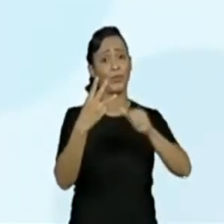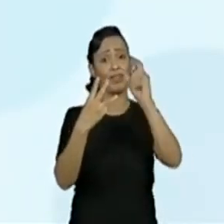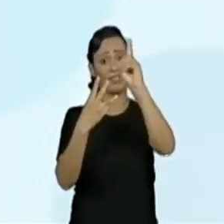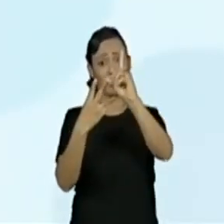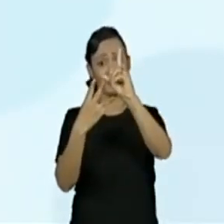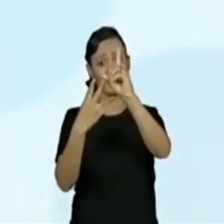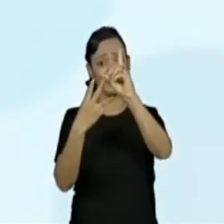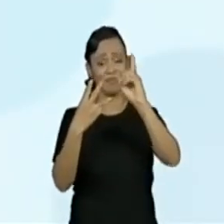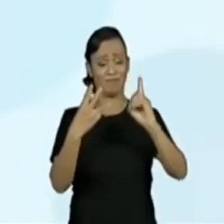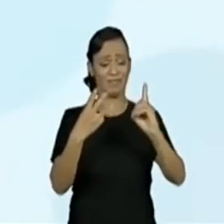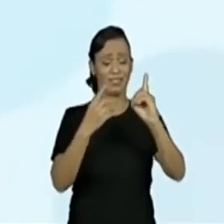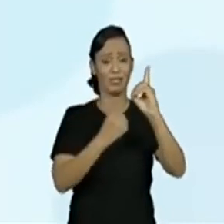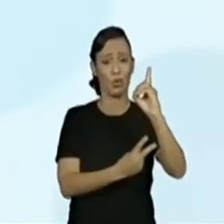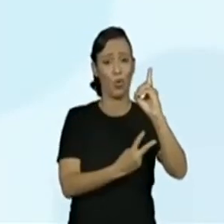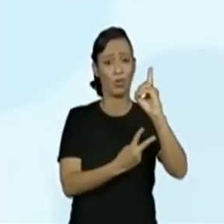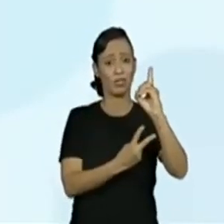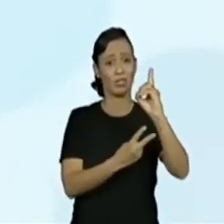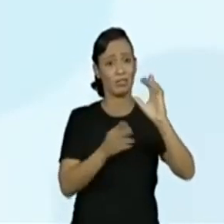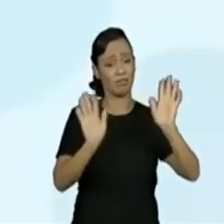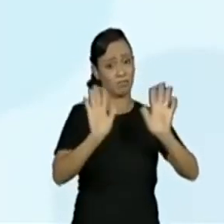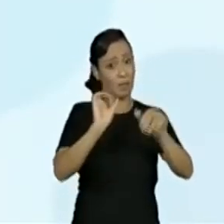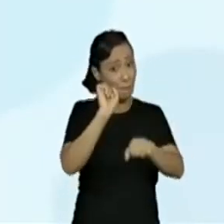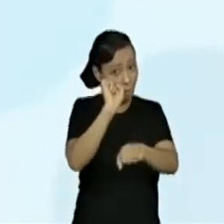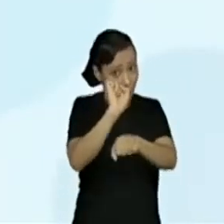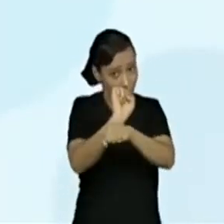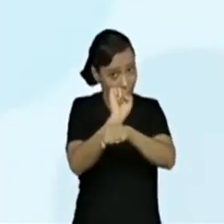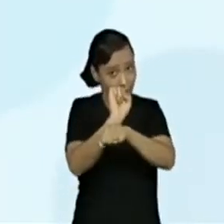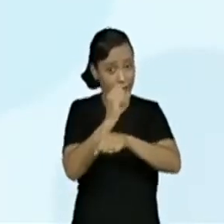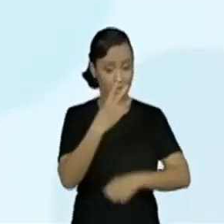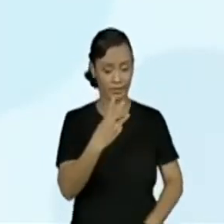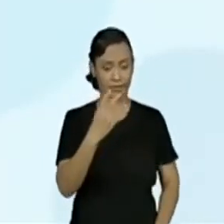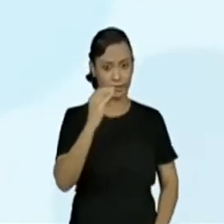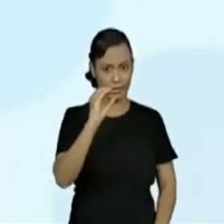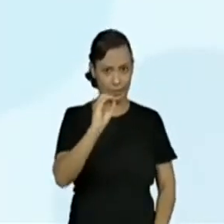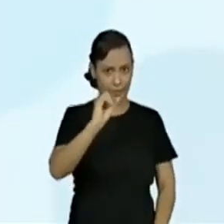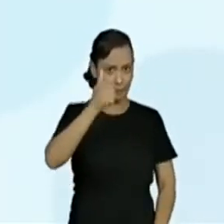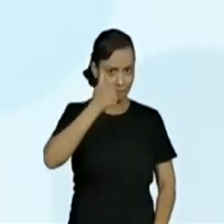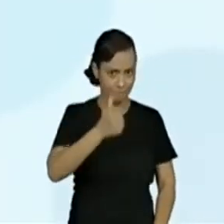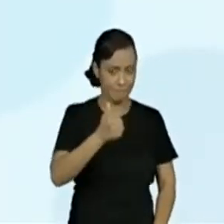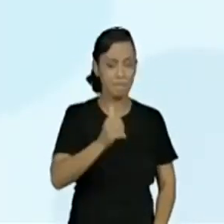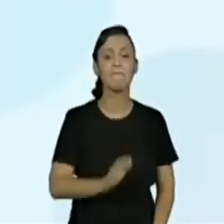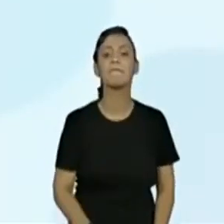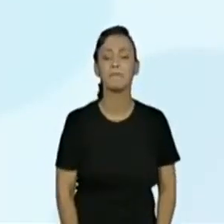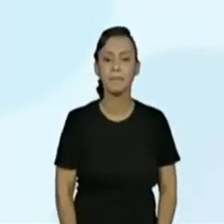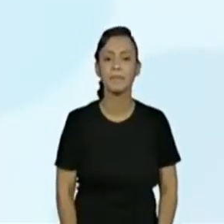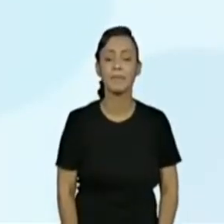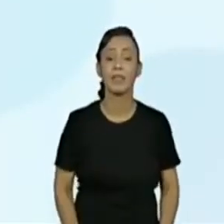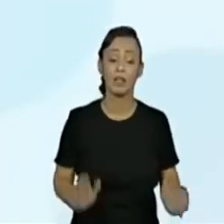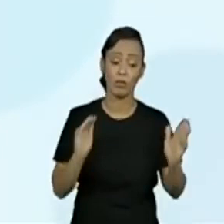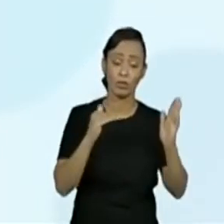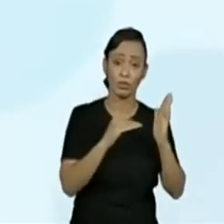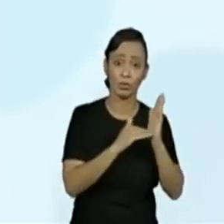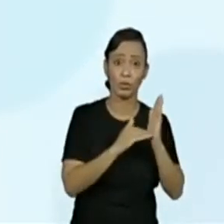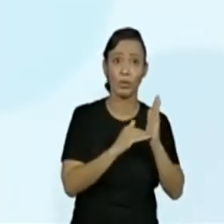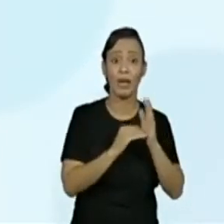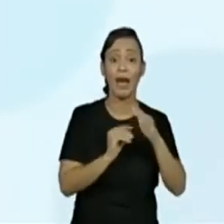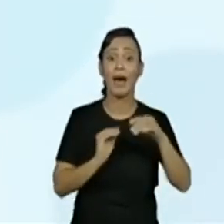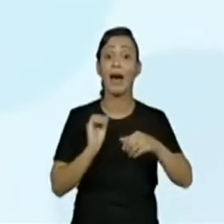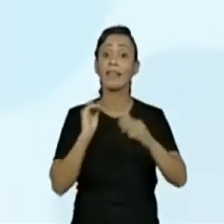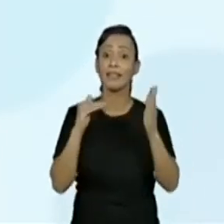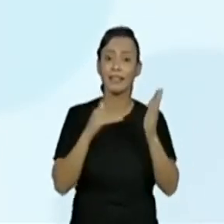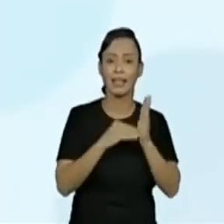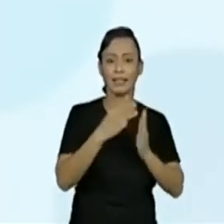falando que o próximo é o 30, então nós vamos Exato. Para a dezena do 30. Então, 30. Lembrando que é de 2 em 2, tá bom?